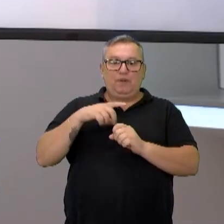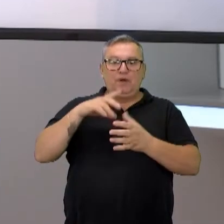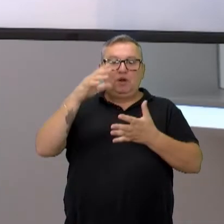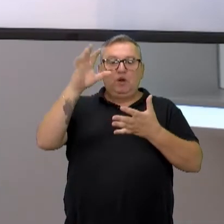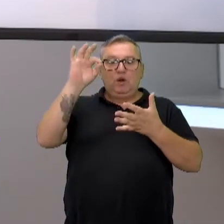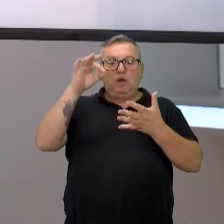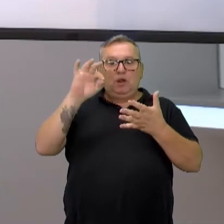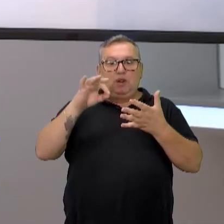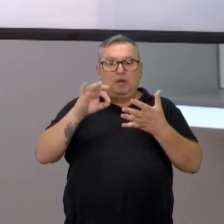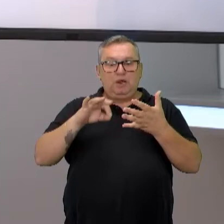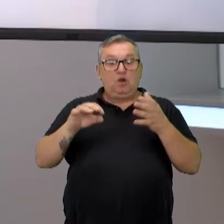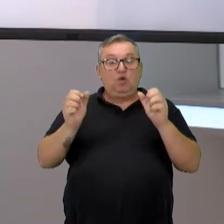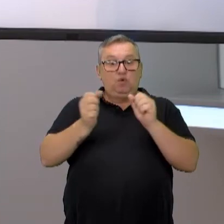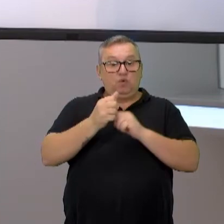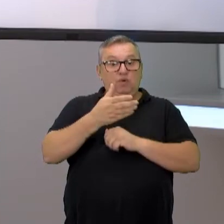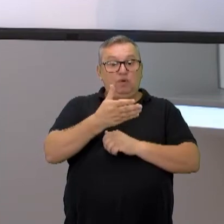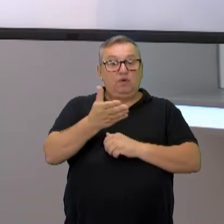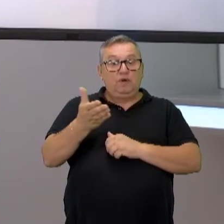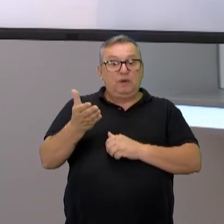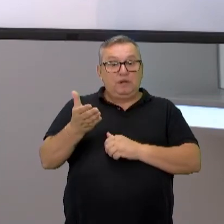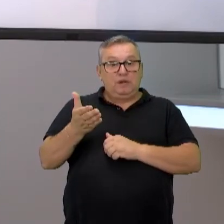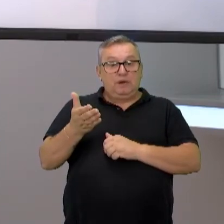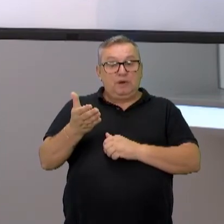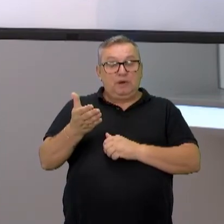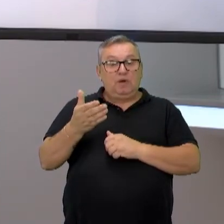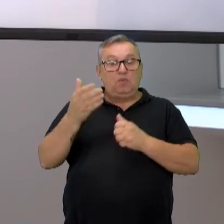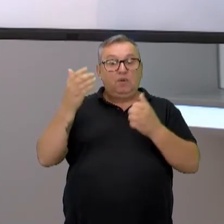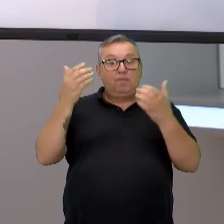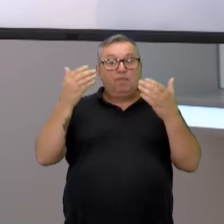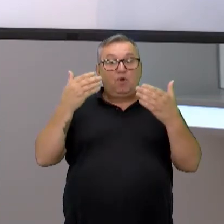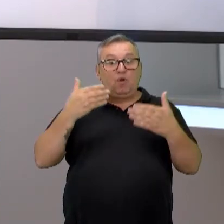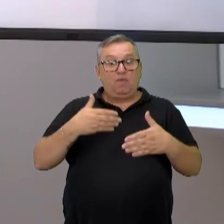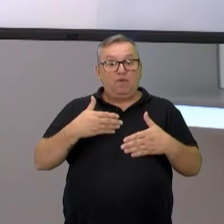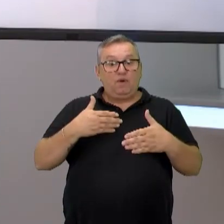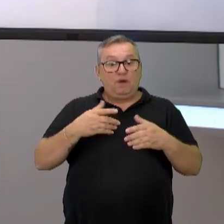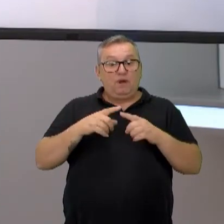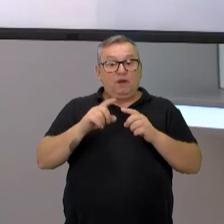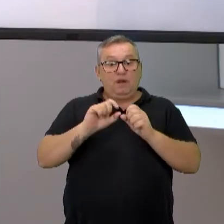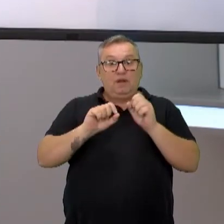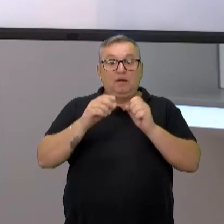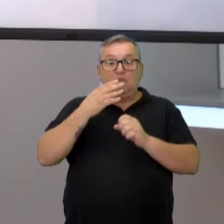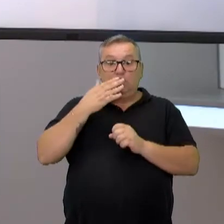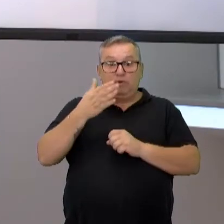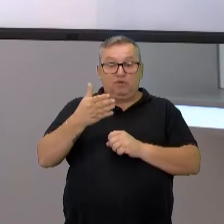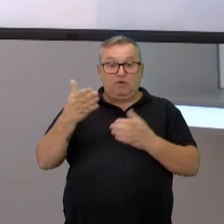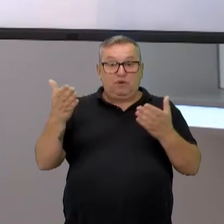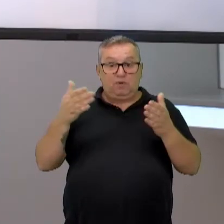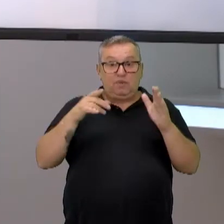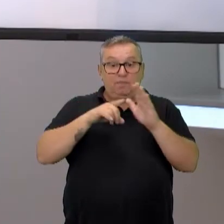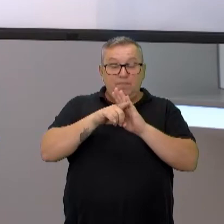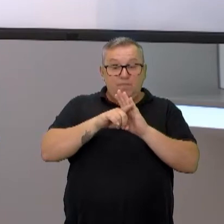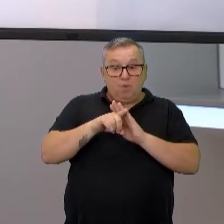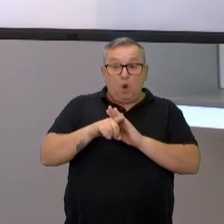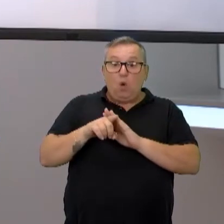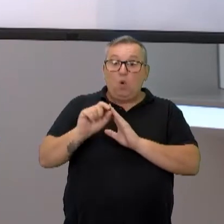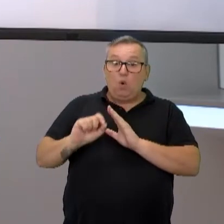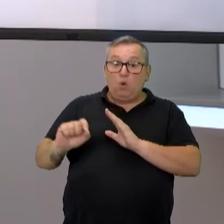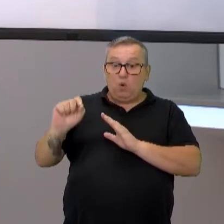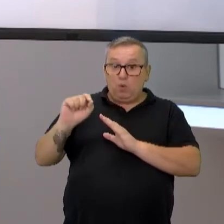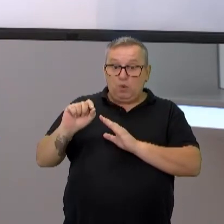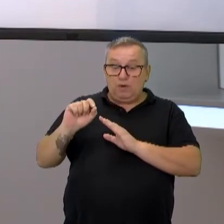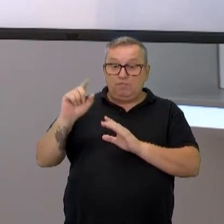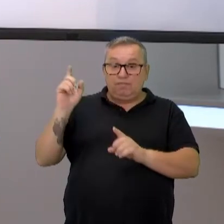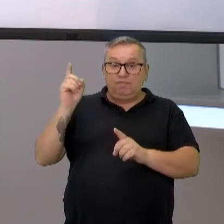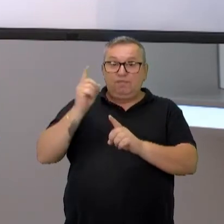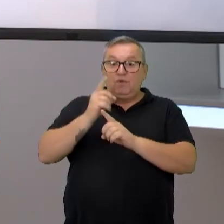corrigi junto com vocês agora, uma prova que o que está sendo pedida nessa questão especificamente é que você